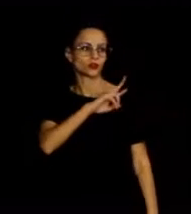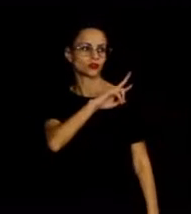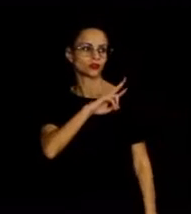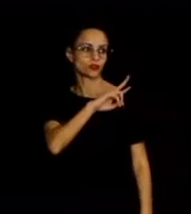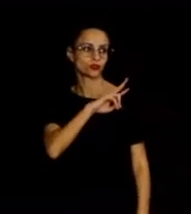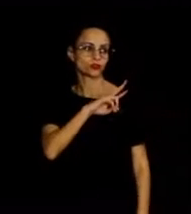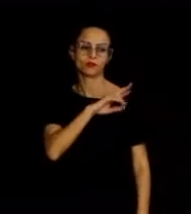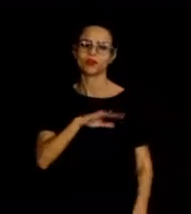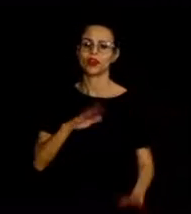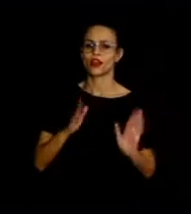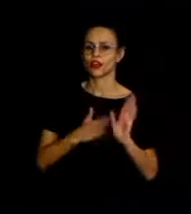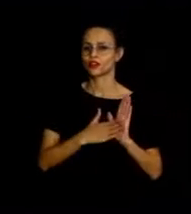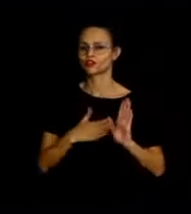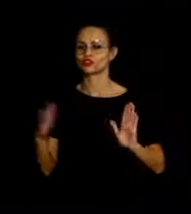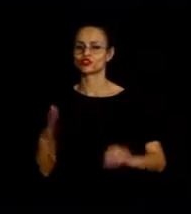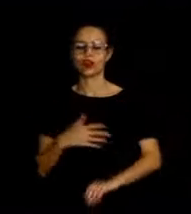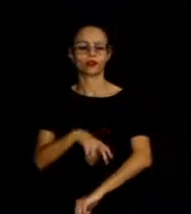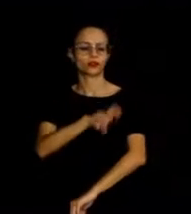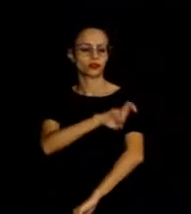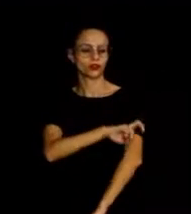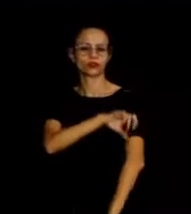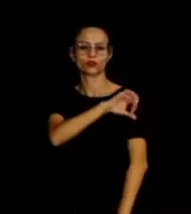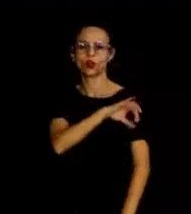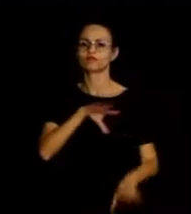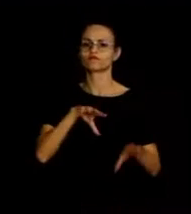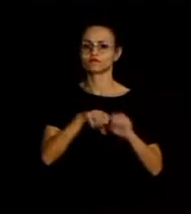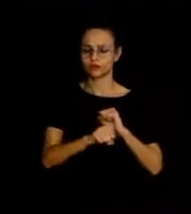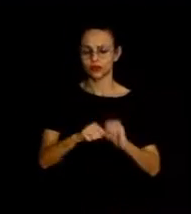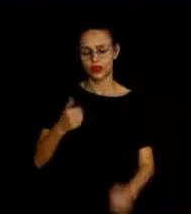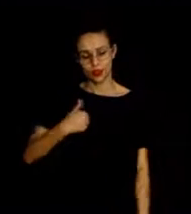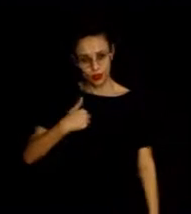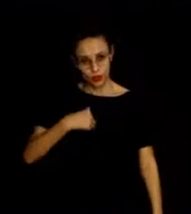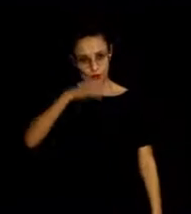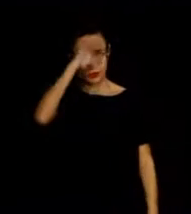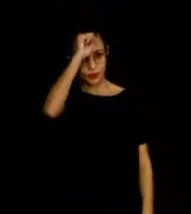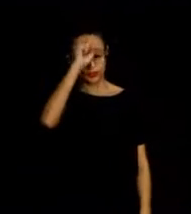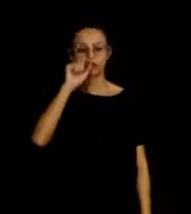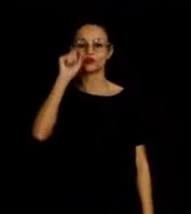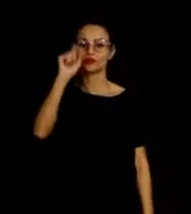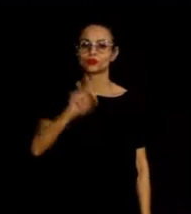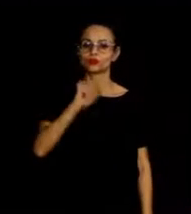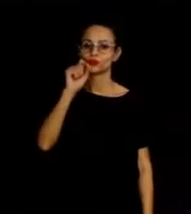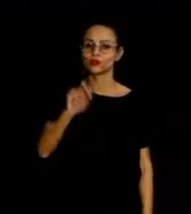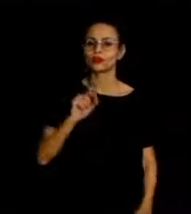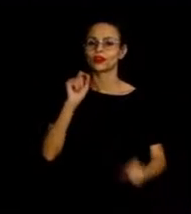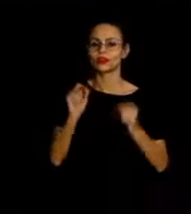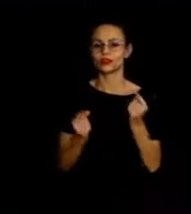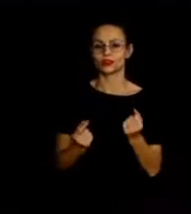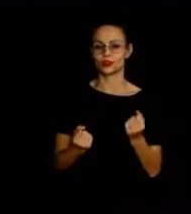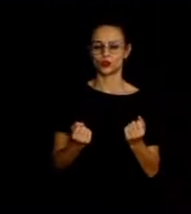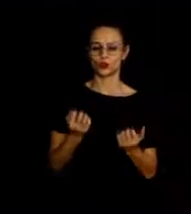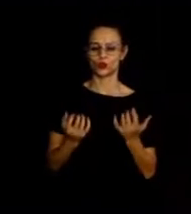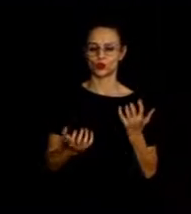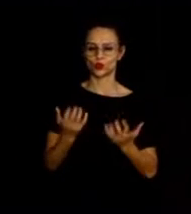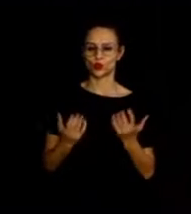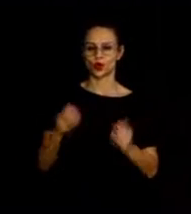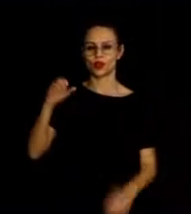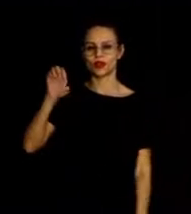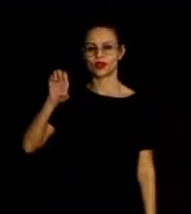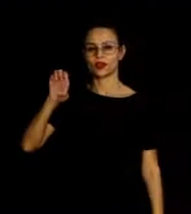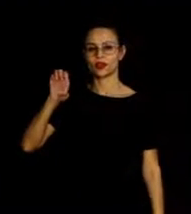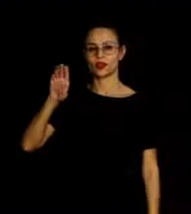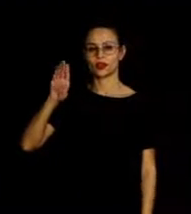médio né passaram por é fundamental eu aprendi a ebulição no ensino